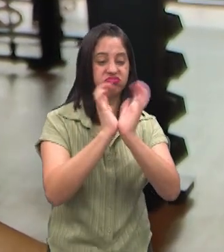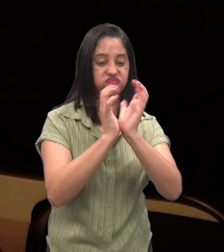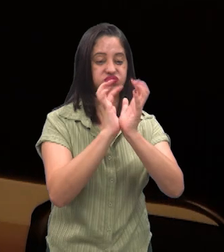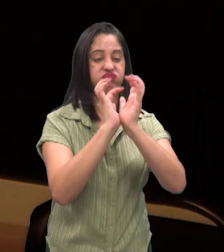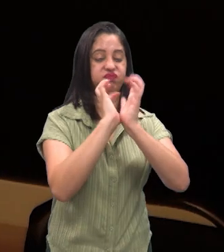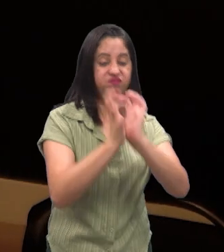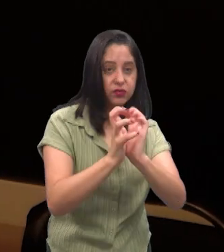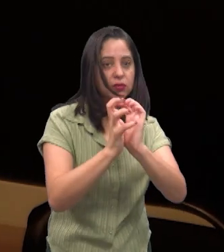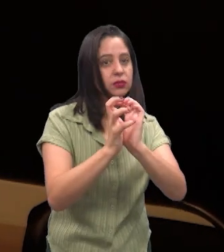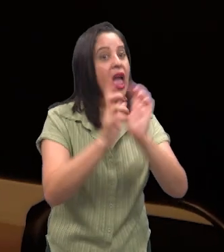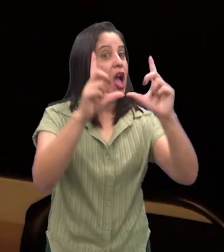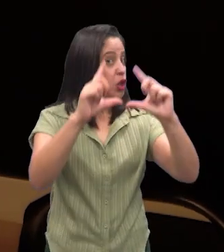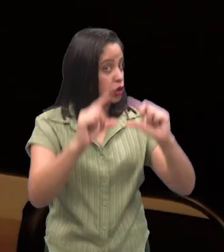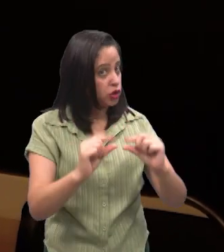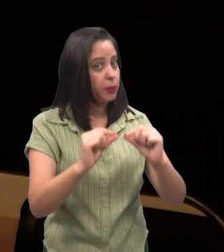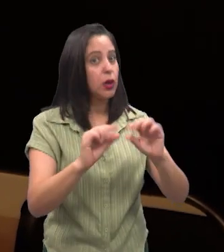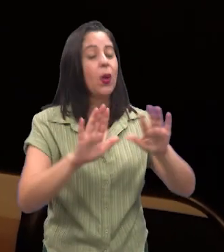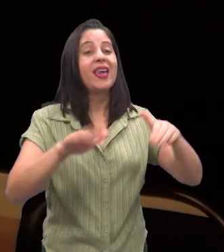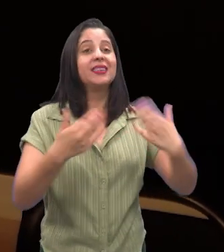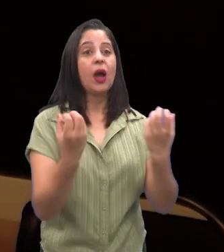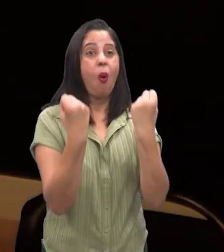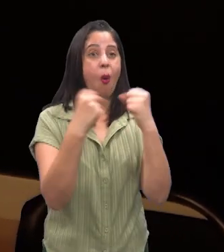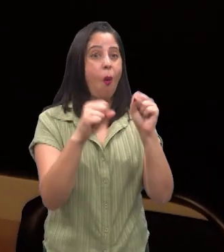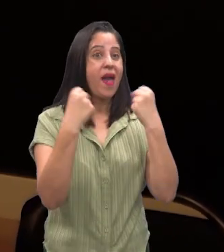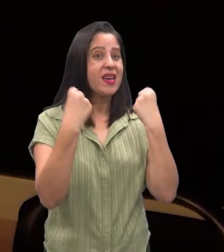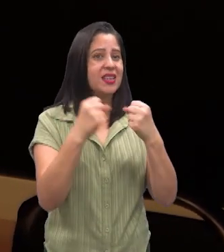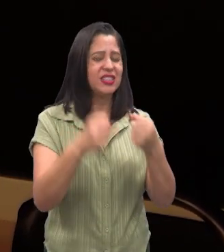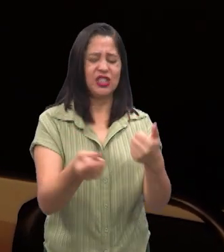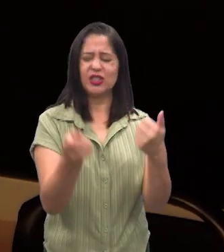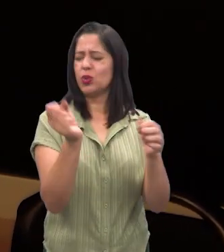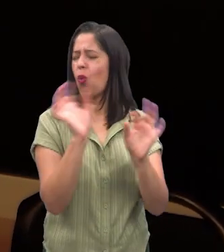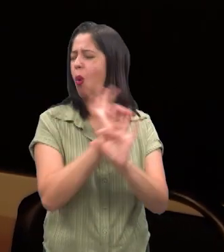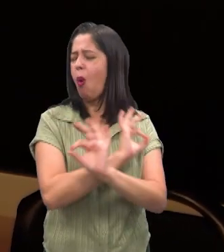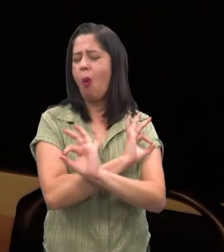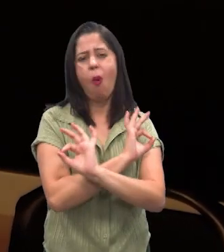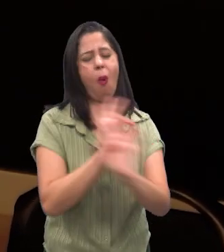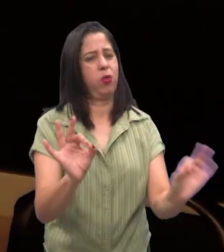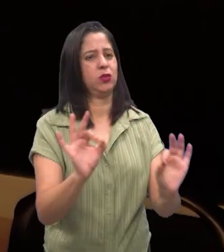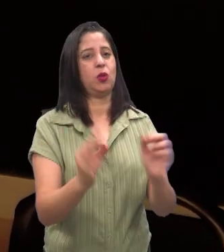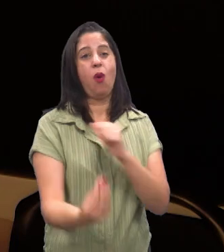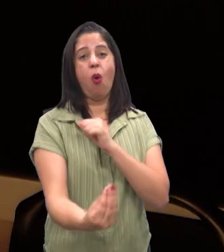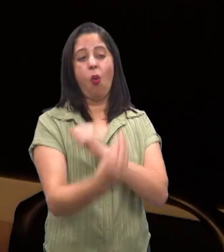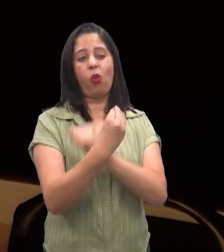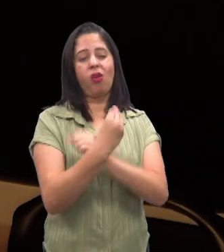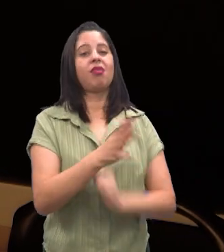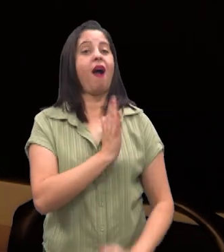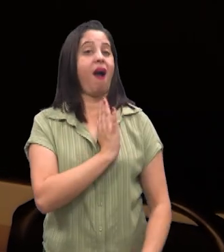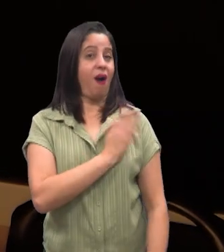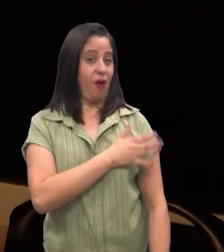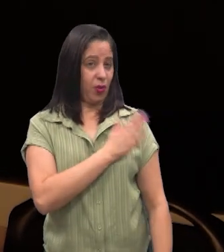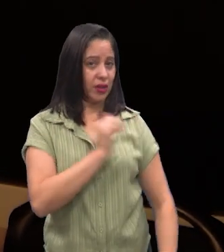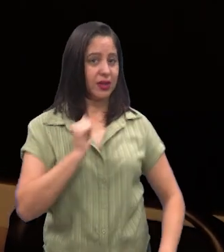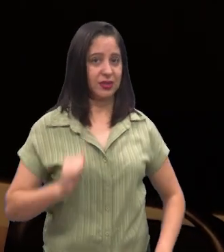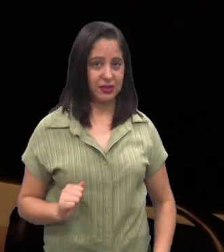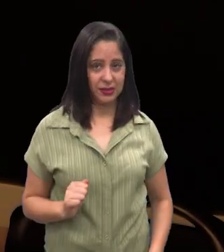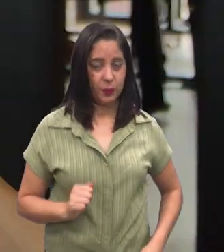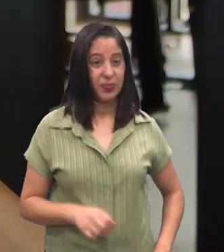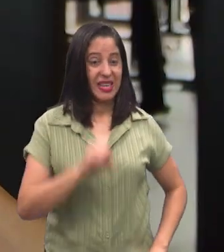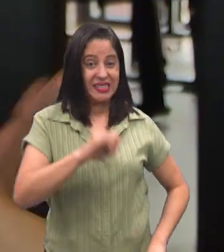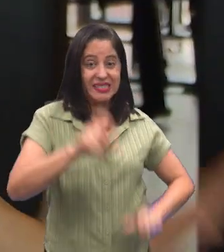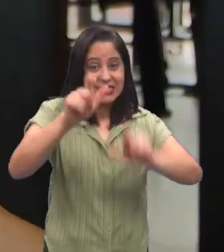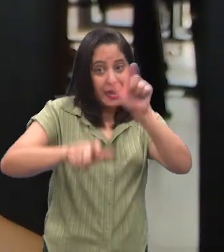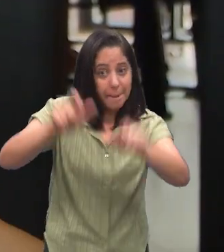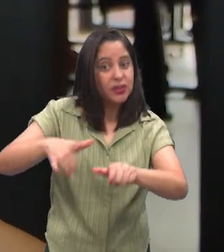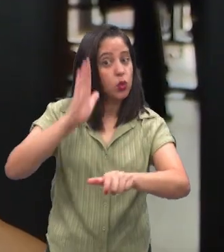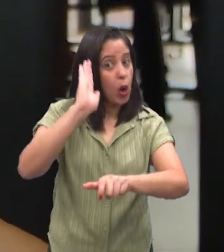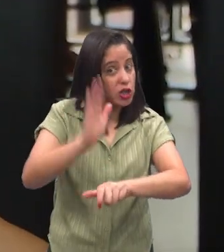cardiovasculares. Então, o exercício físico, ele soma muito no processo aí de cuidados do nosso coração. Quando a gente fala em alguém que já tem algum